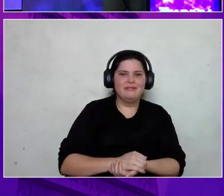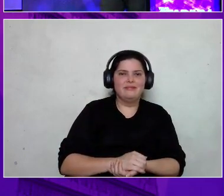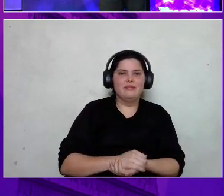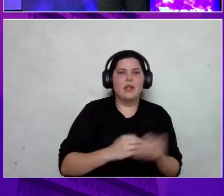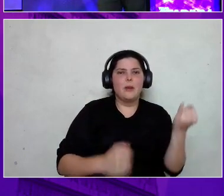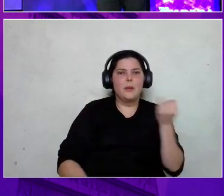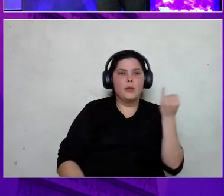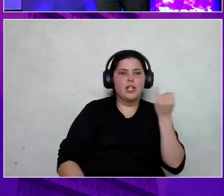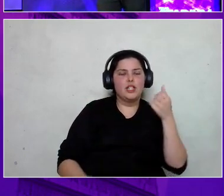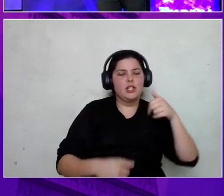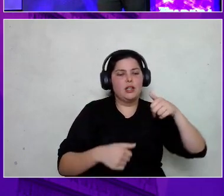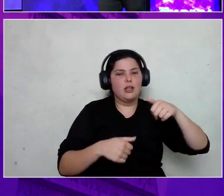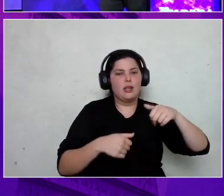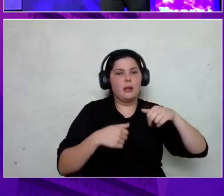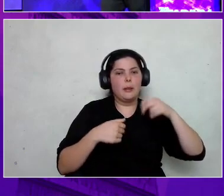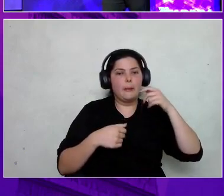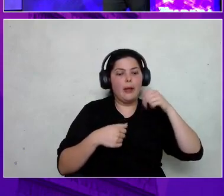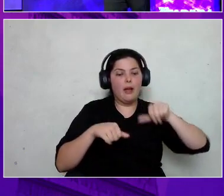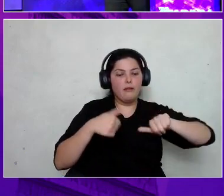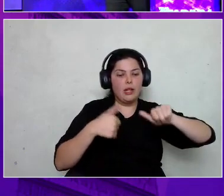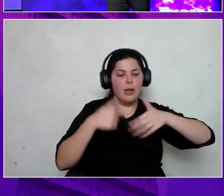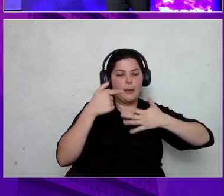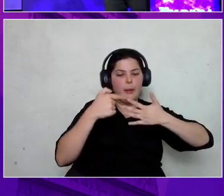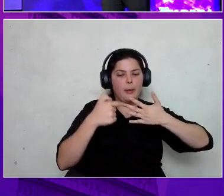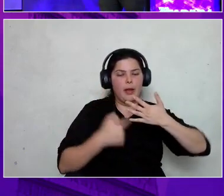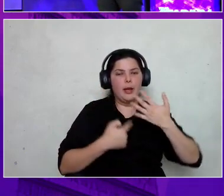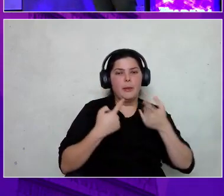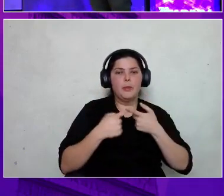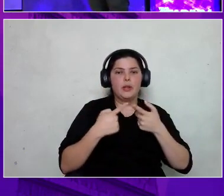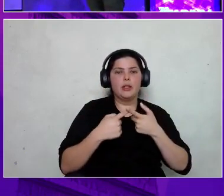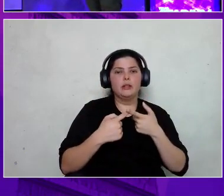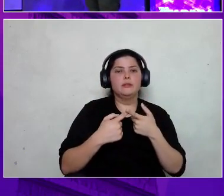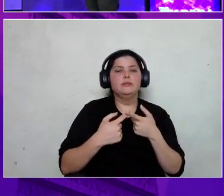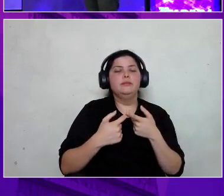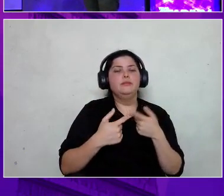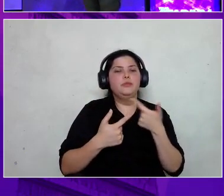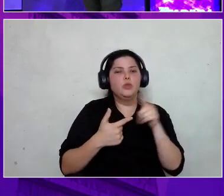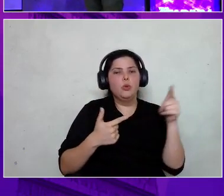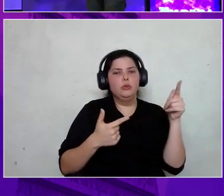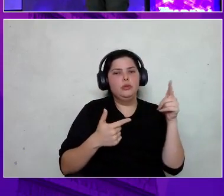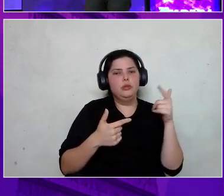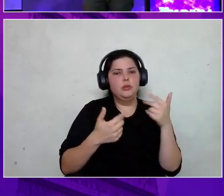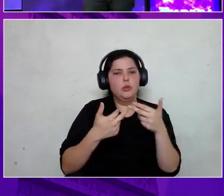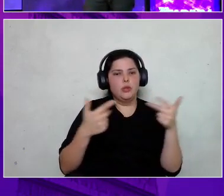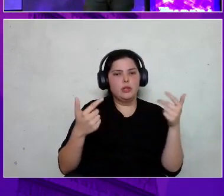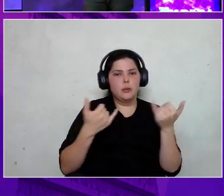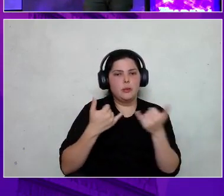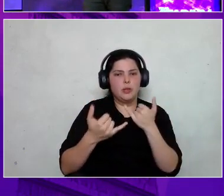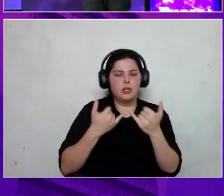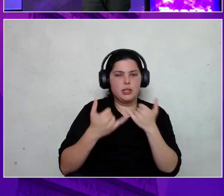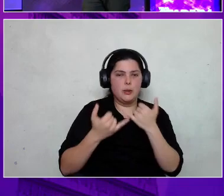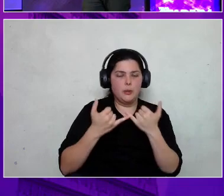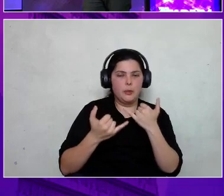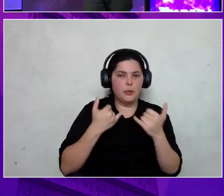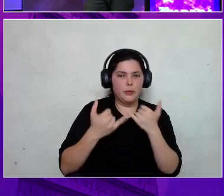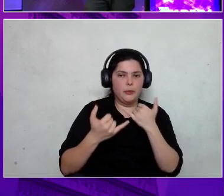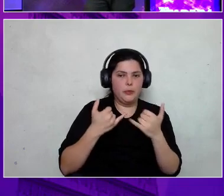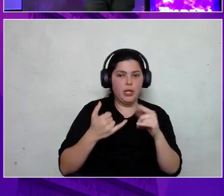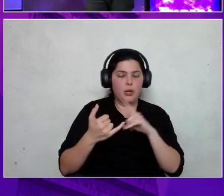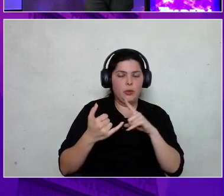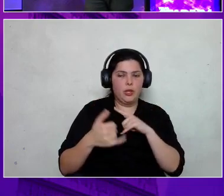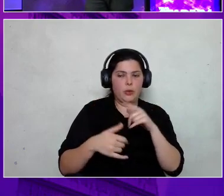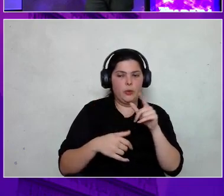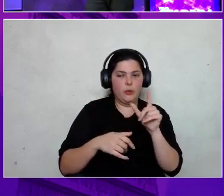todos esses quesitos, porque começa a dar para a gente alguns outros paralelos. Por exemplo, se eu tenho campos com toque